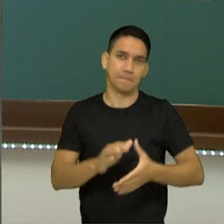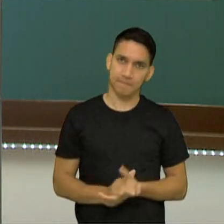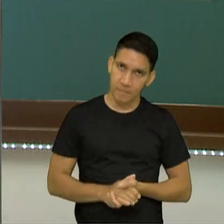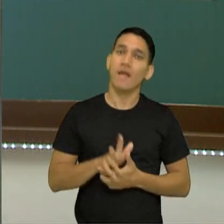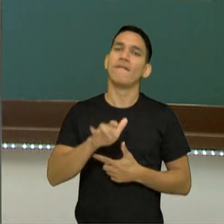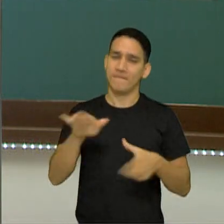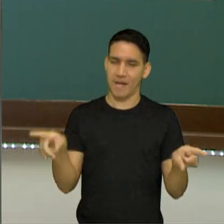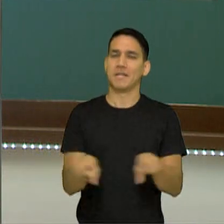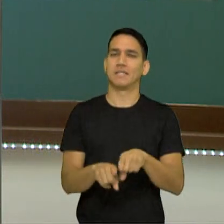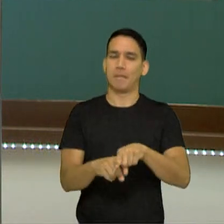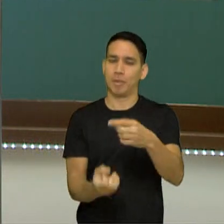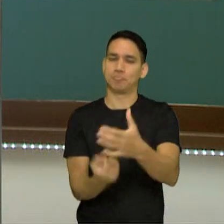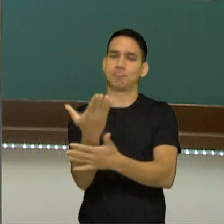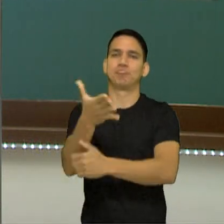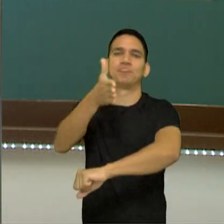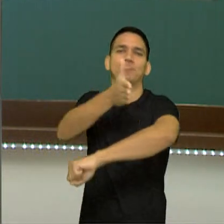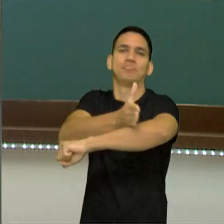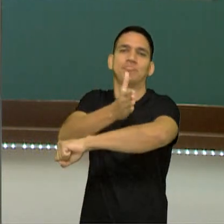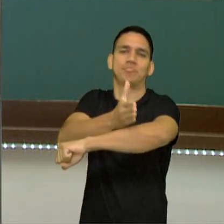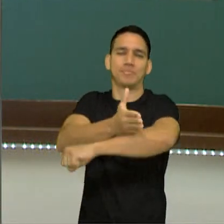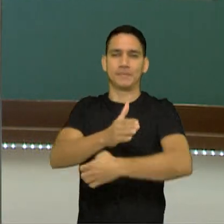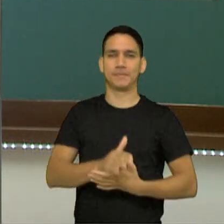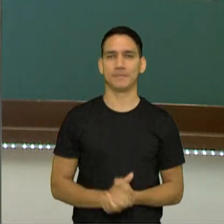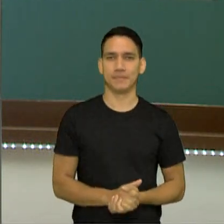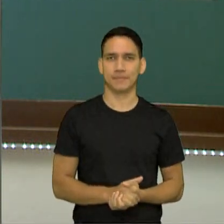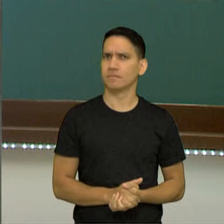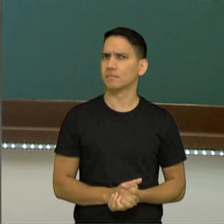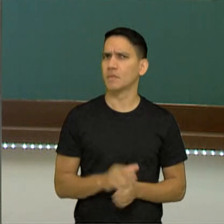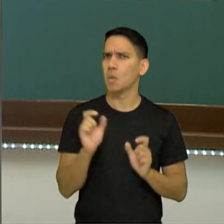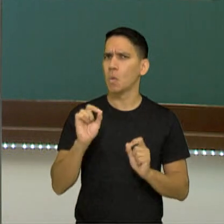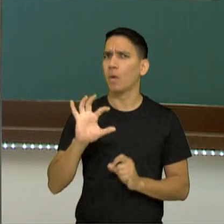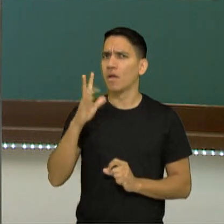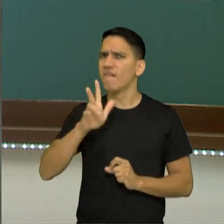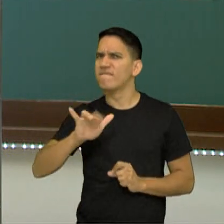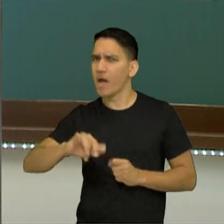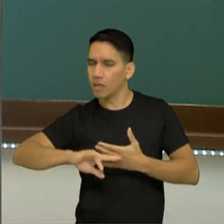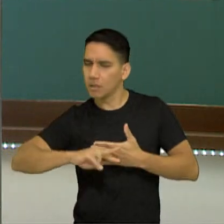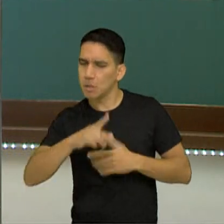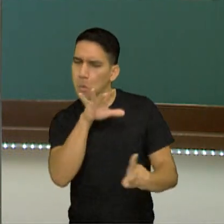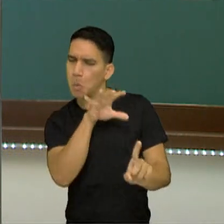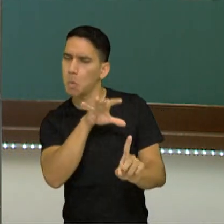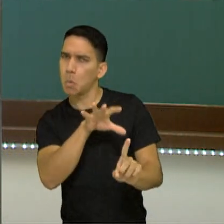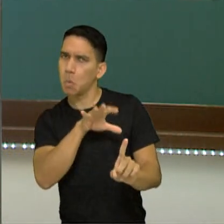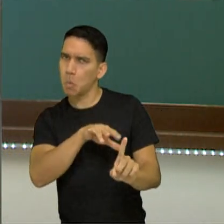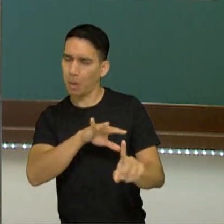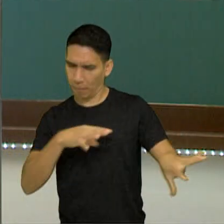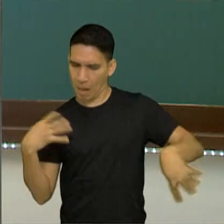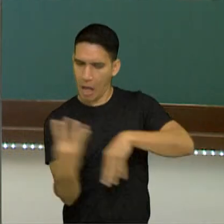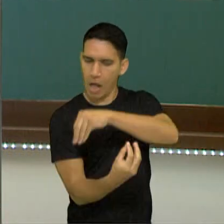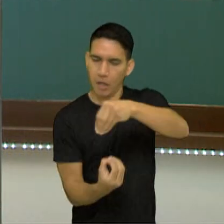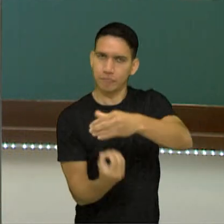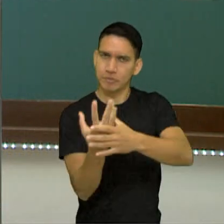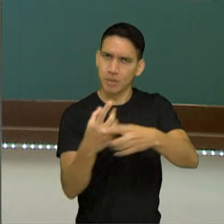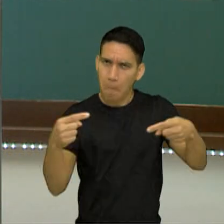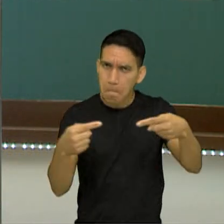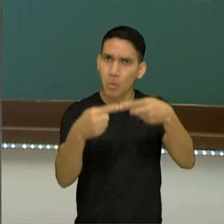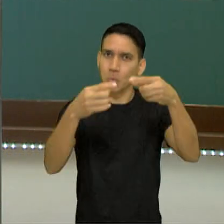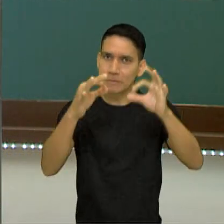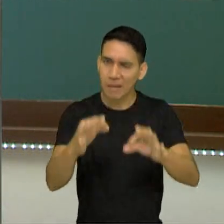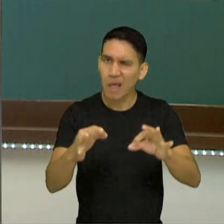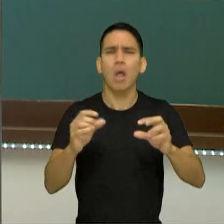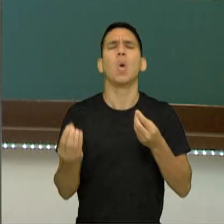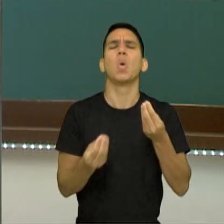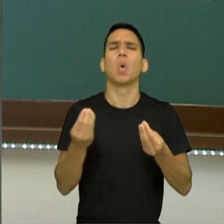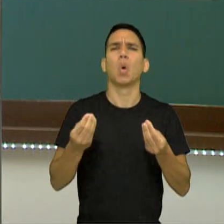entrar também na Idade Média. E o que vai ser um fator determinante para essa mistura dar certo? Para que eles